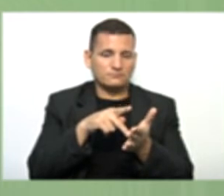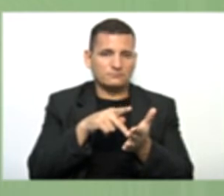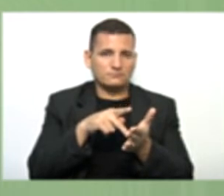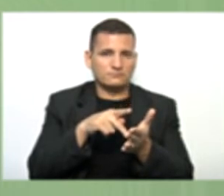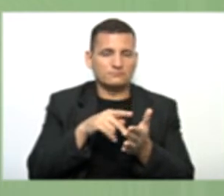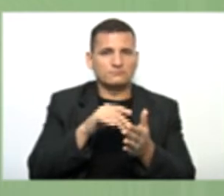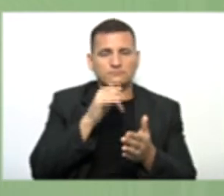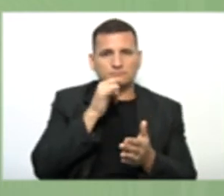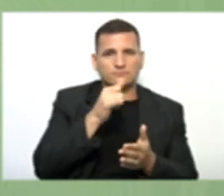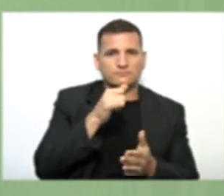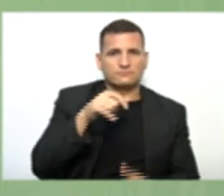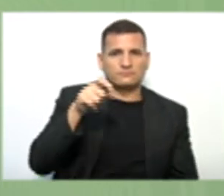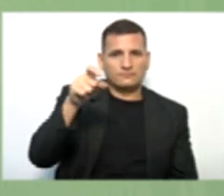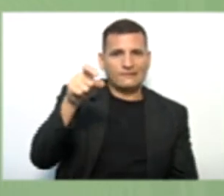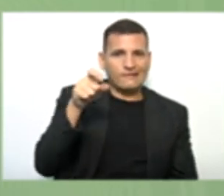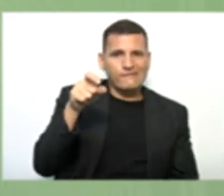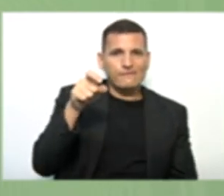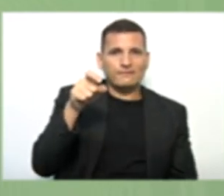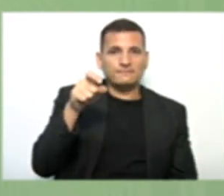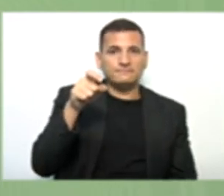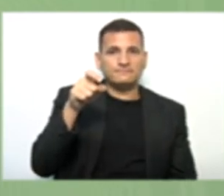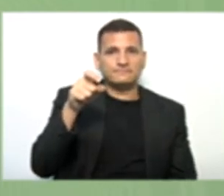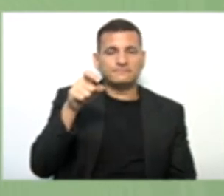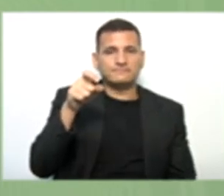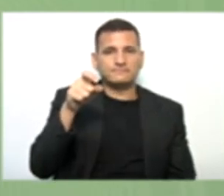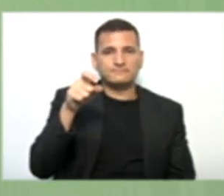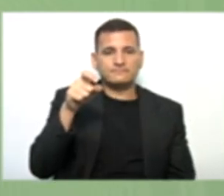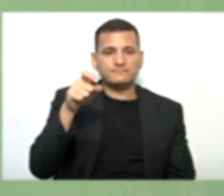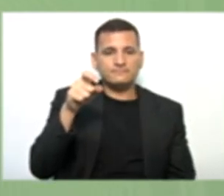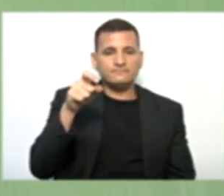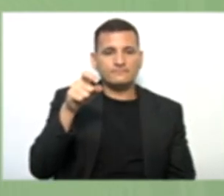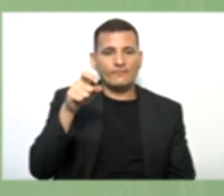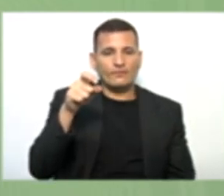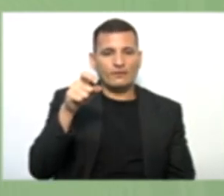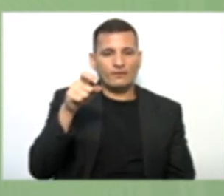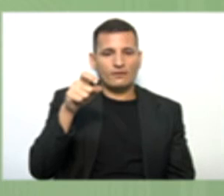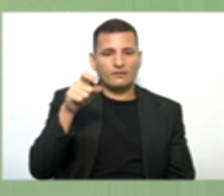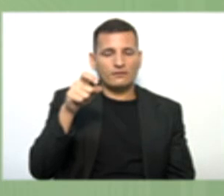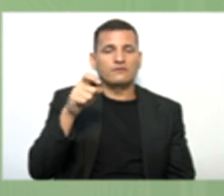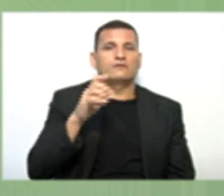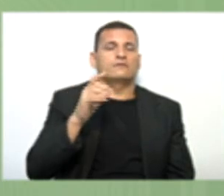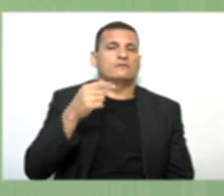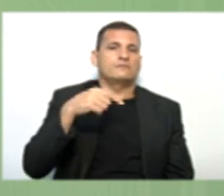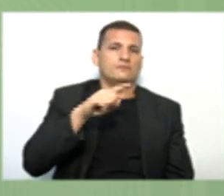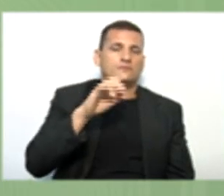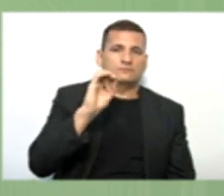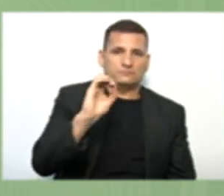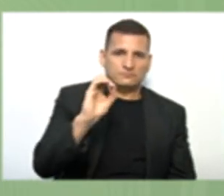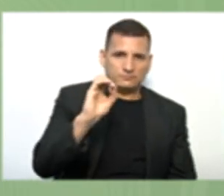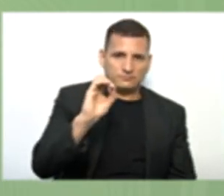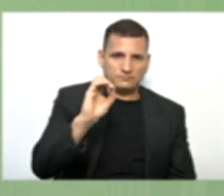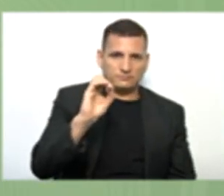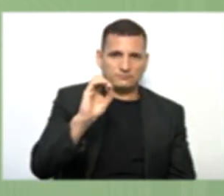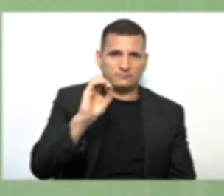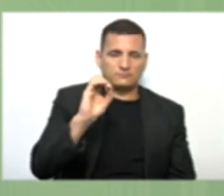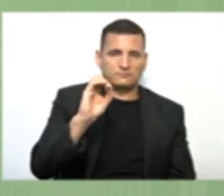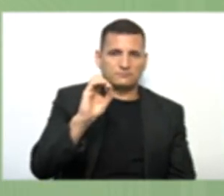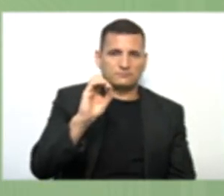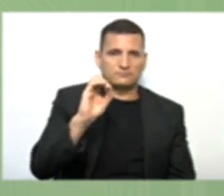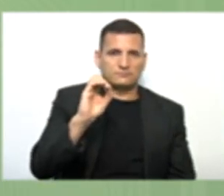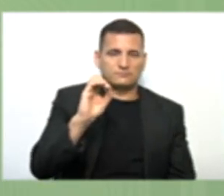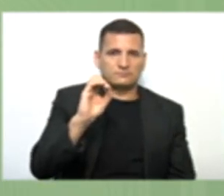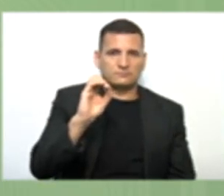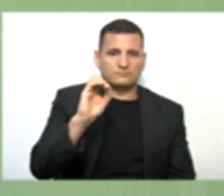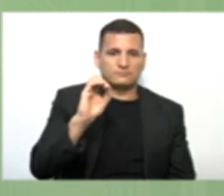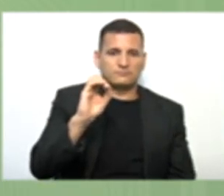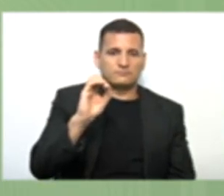poxa, eu digitei o X, digitei o meu espaço no X, eu quero, aí depois o meu amigo vai digitar a bolinha e vai digitar o espaço que ele vai colocar